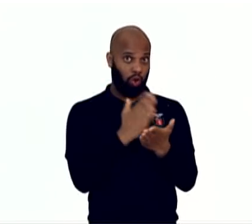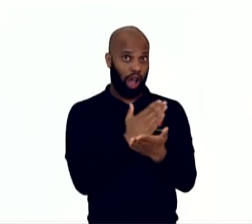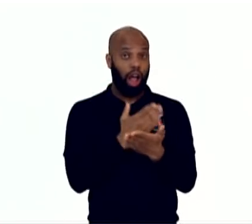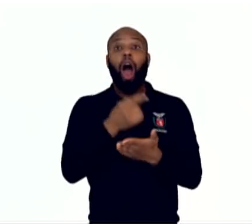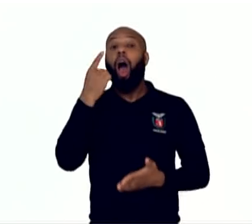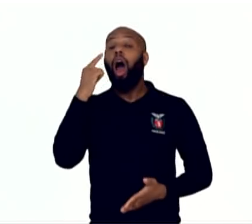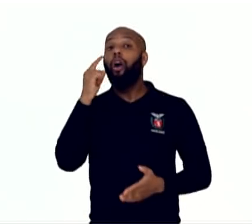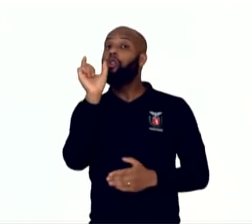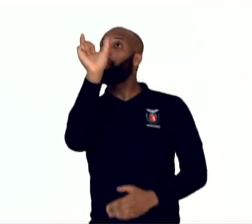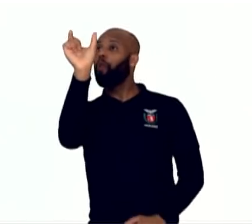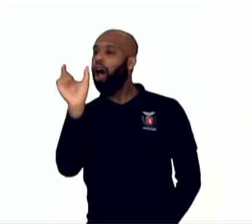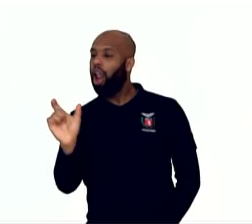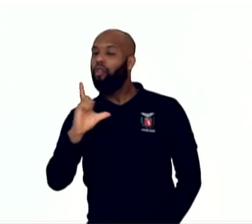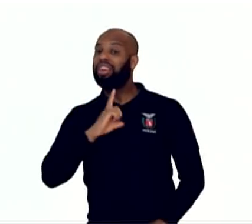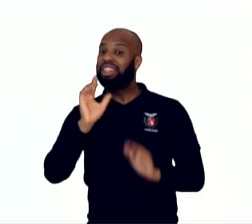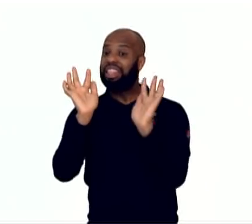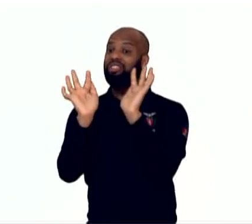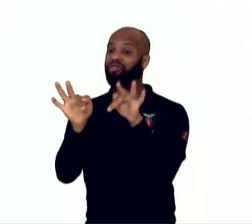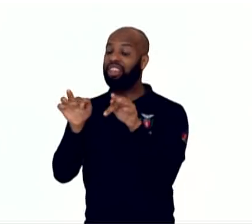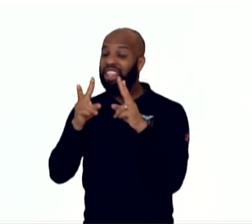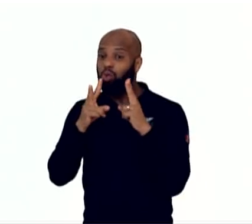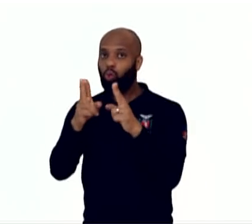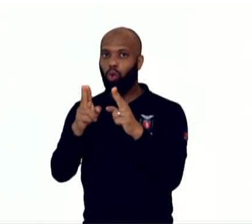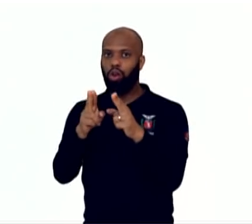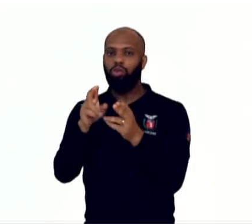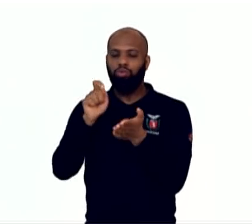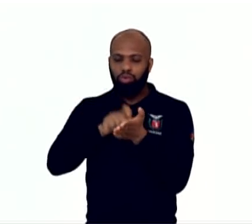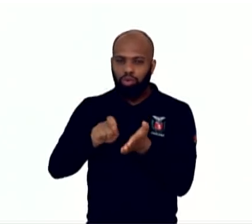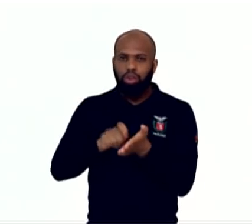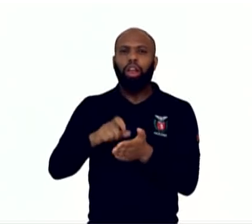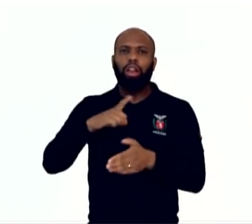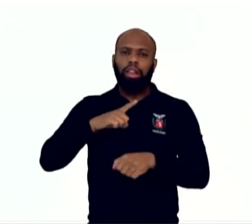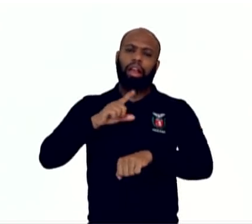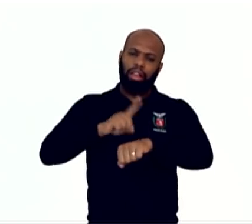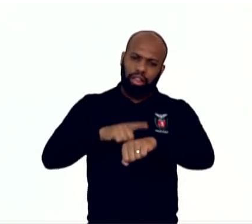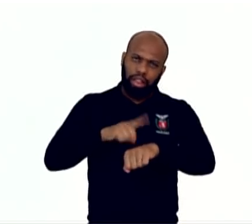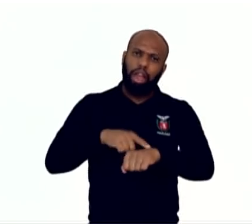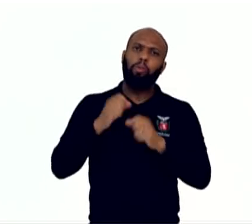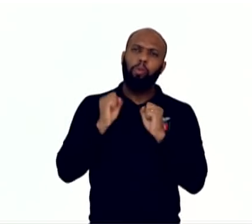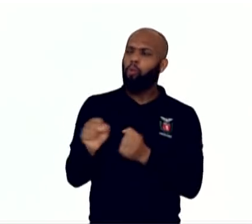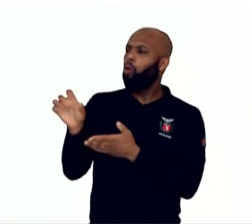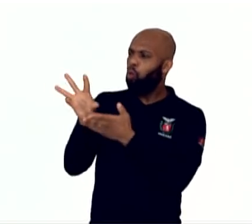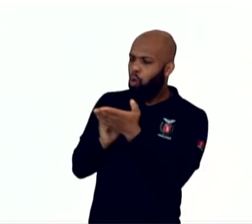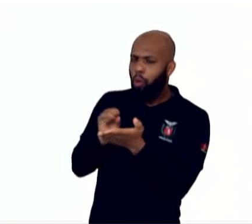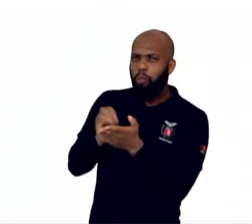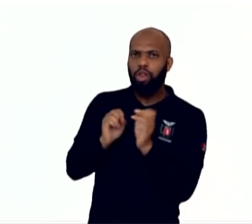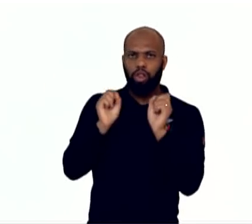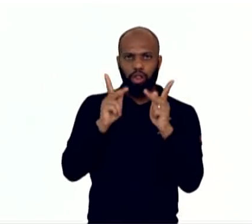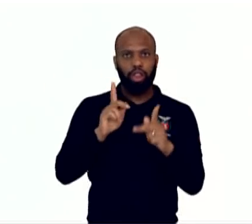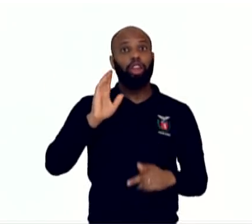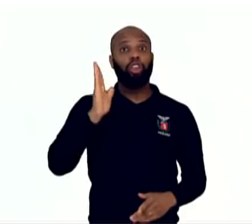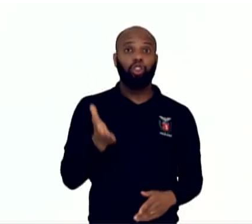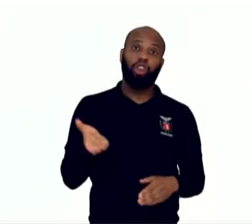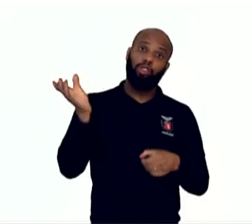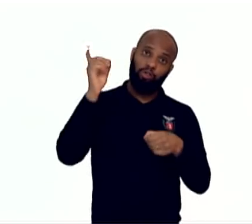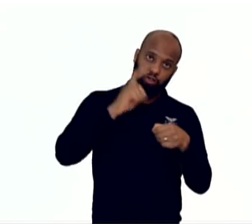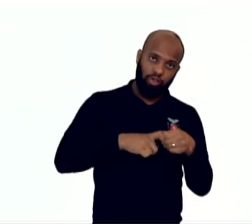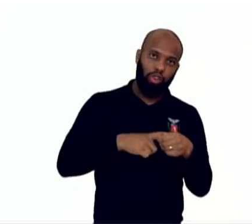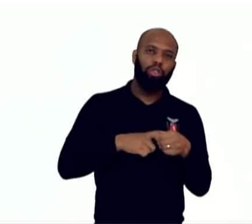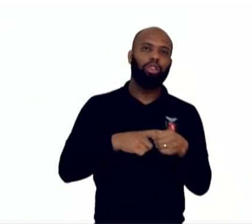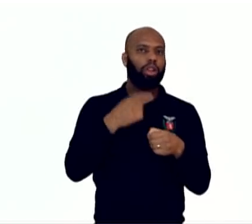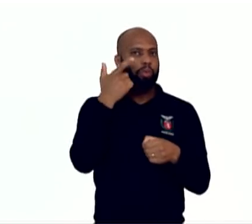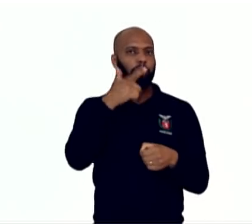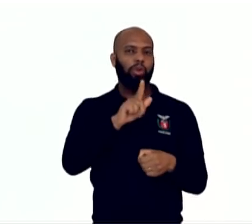caderno, anotem. Vão demorar um tempinho mais, se precisar, para copiar. Tudo bem? E a gente já volta